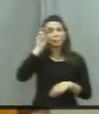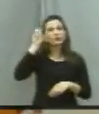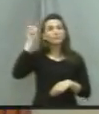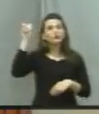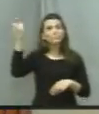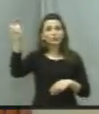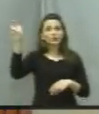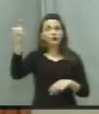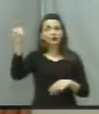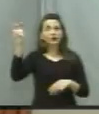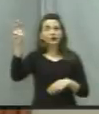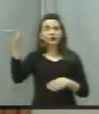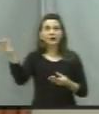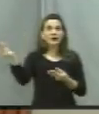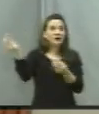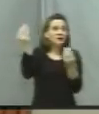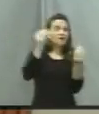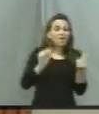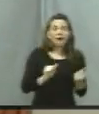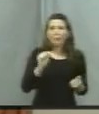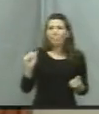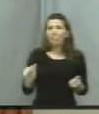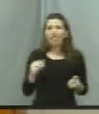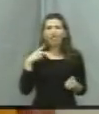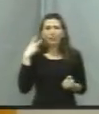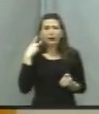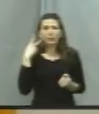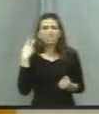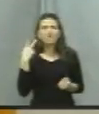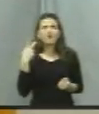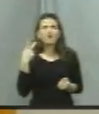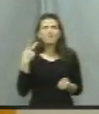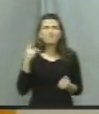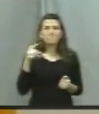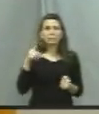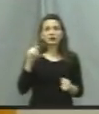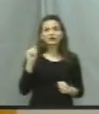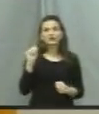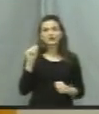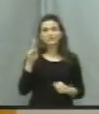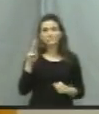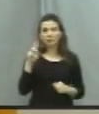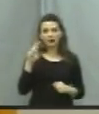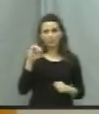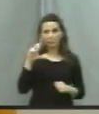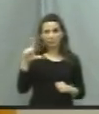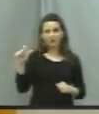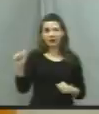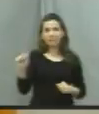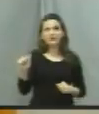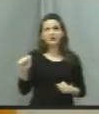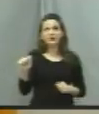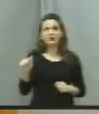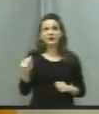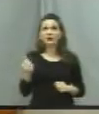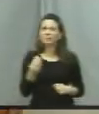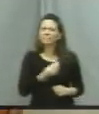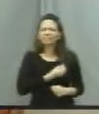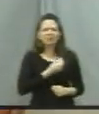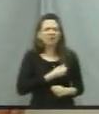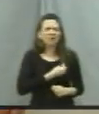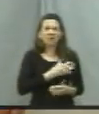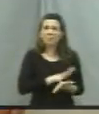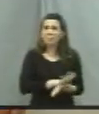a vereadora não estava presente. Isso é um pouquinho estranho, né, vereadora? Então é complicado. Não, não